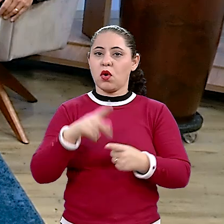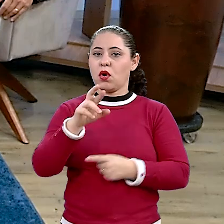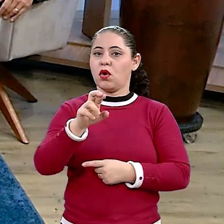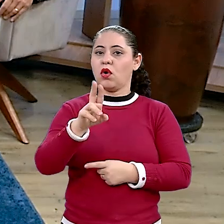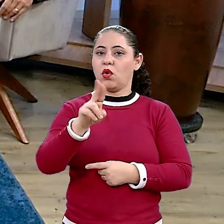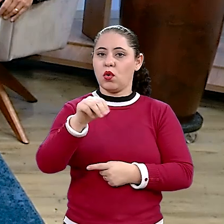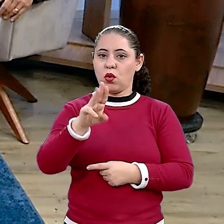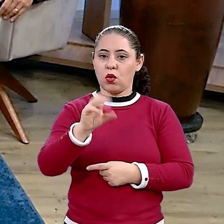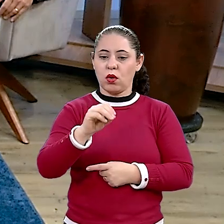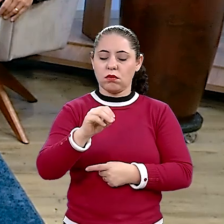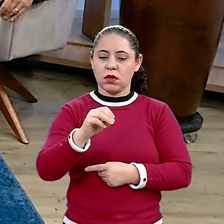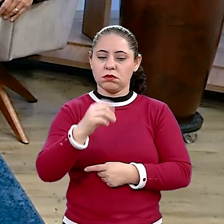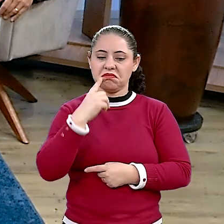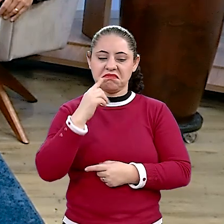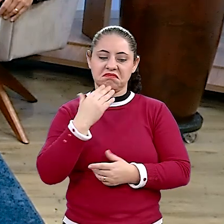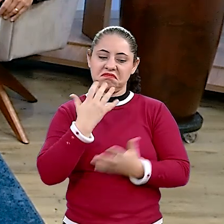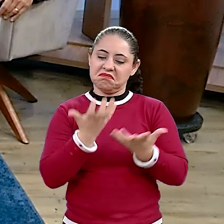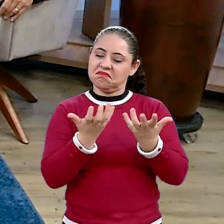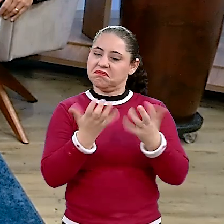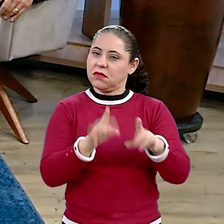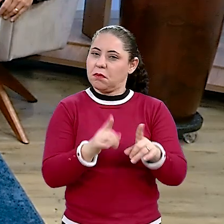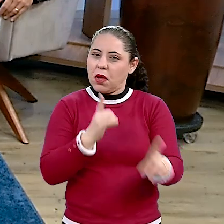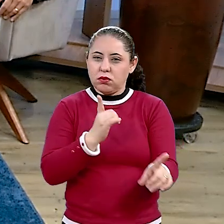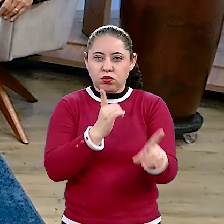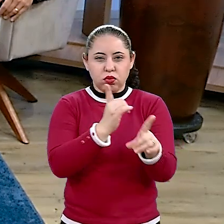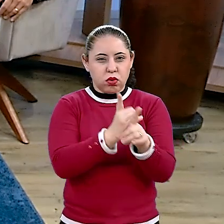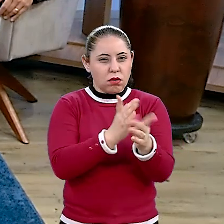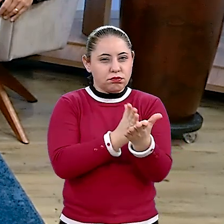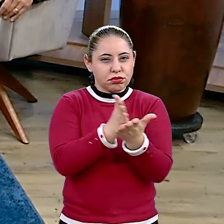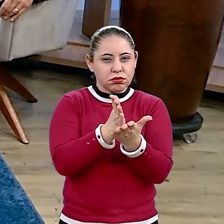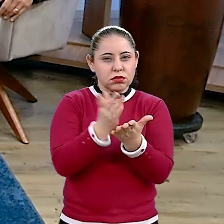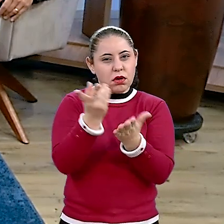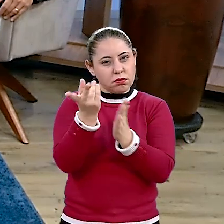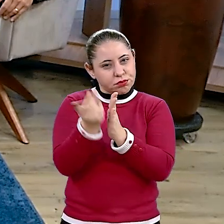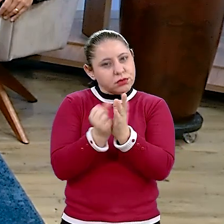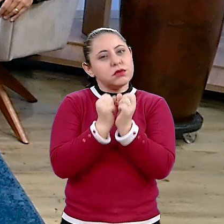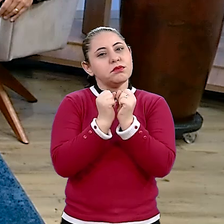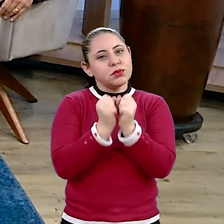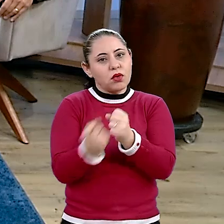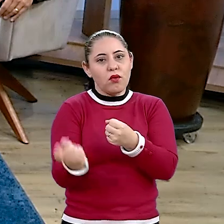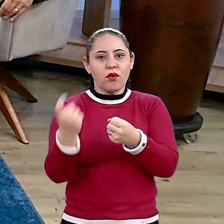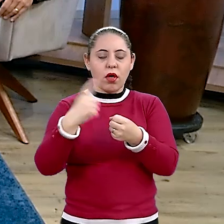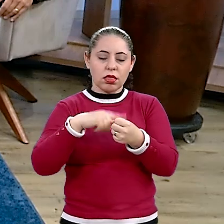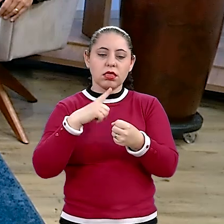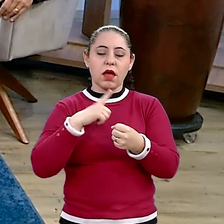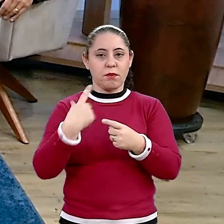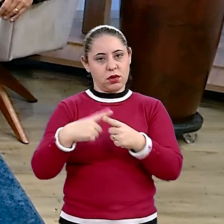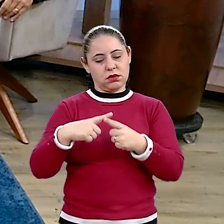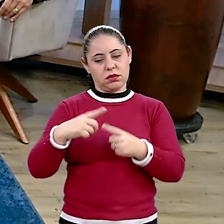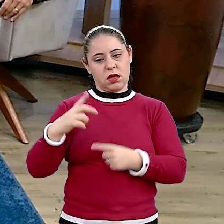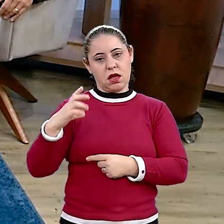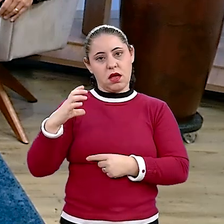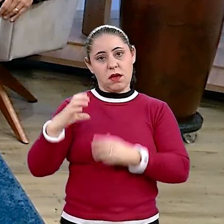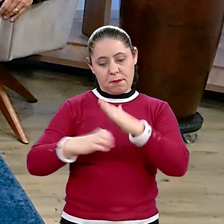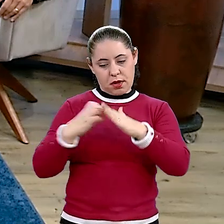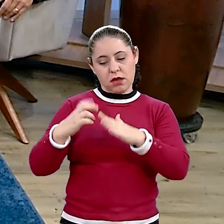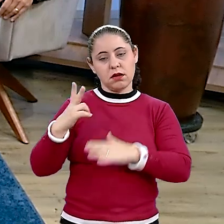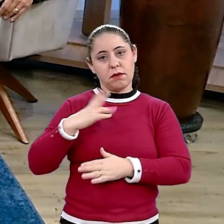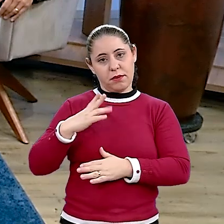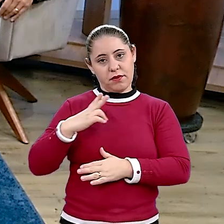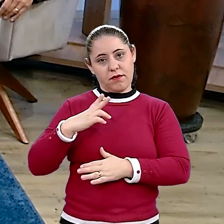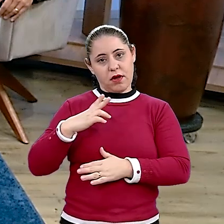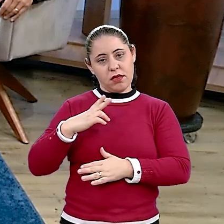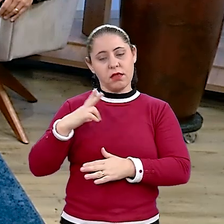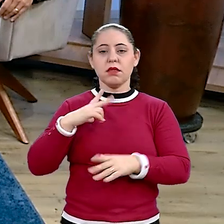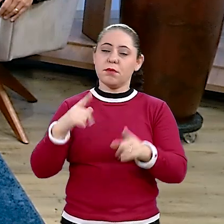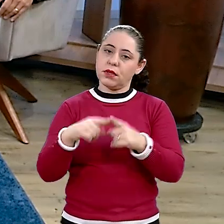já não via tanta atratividade nisso tudo, mas encontrou um caminho para que o investimento pudesse dar um retorno, afinal uma empresa privada precisa também ter o retorno